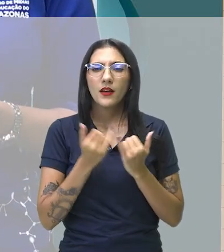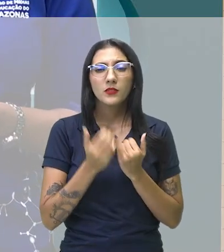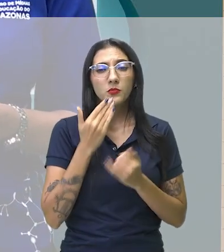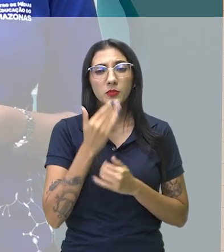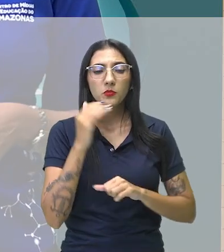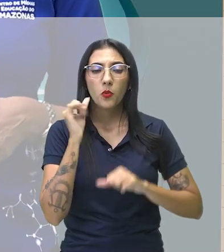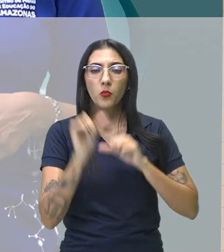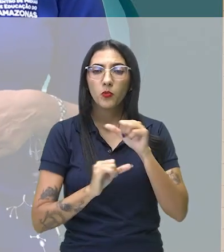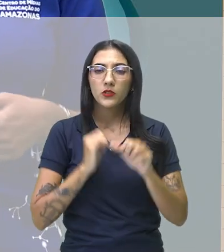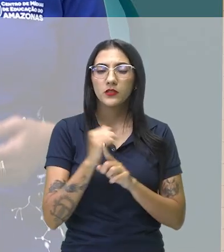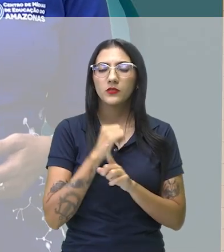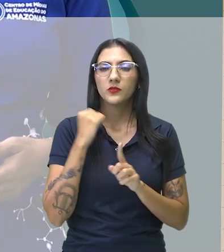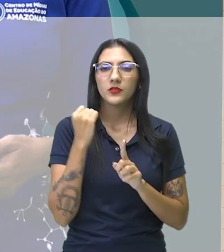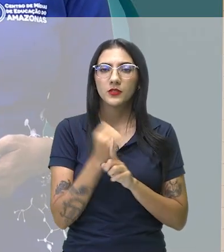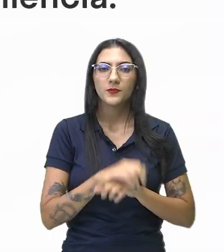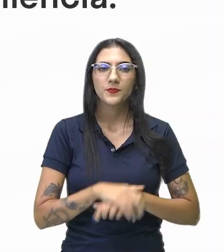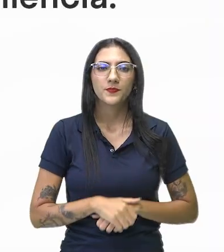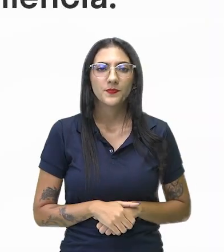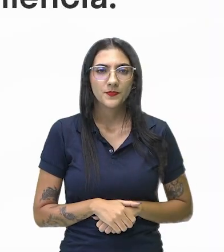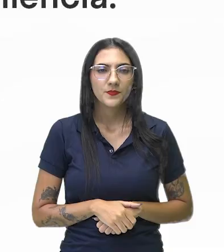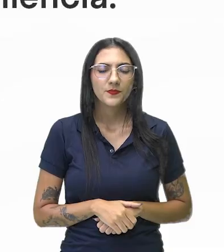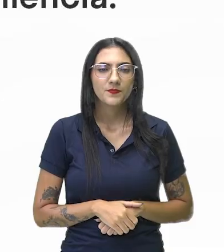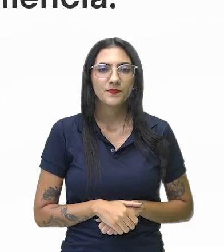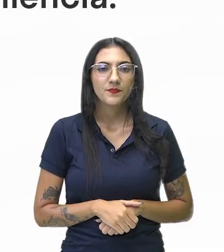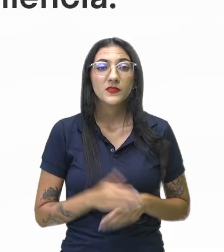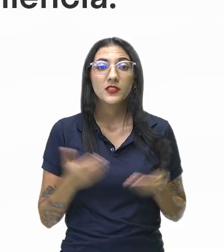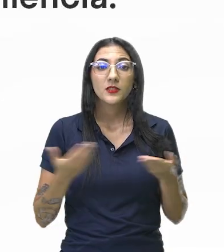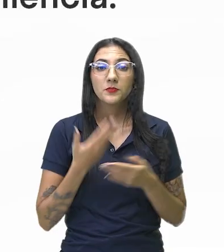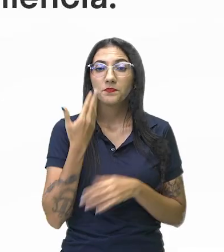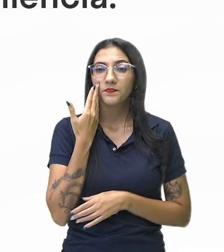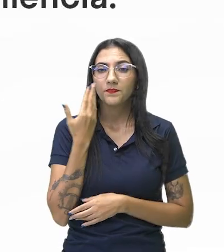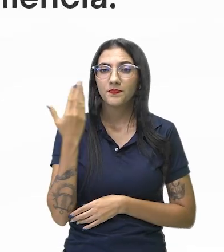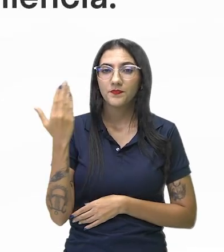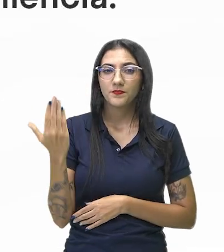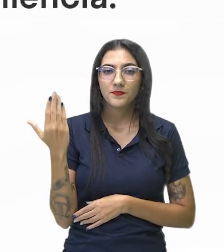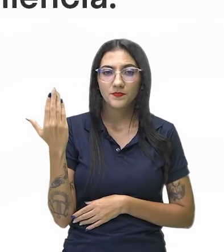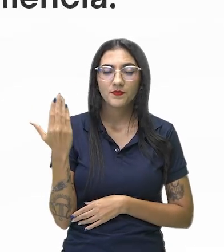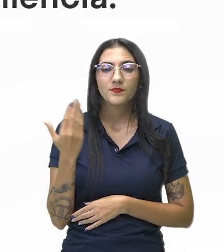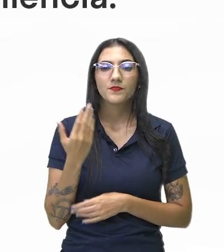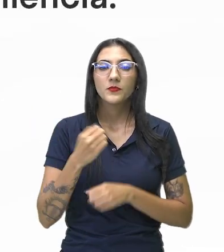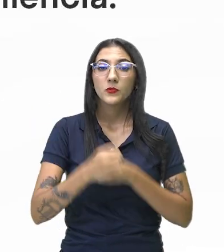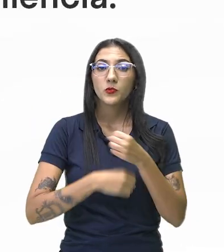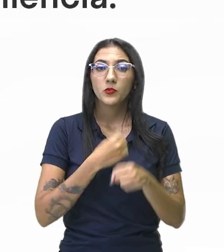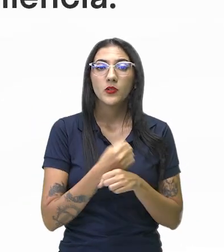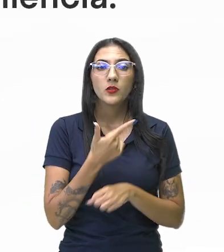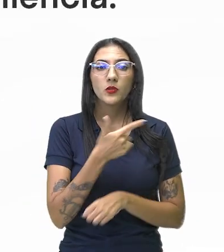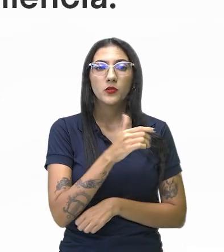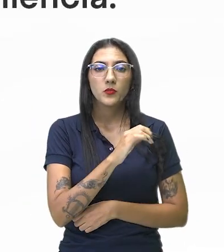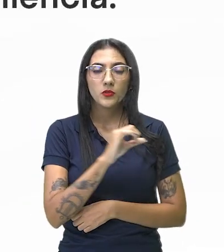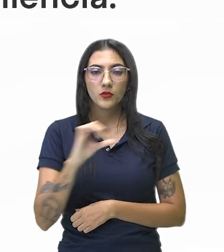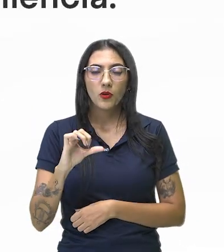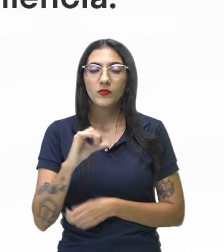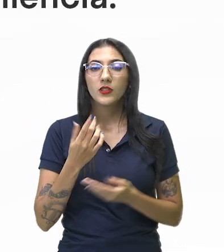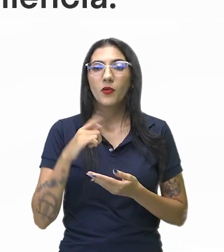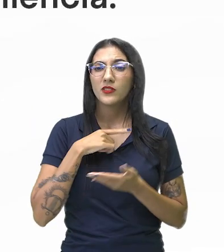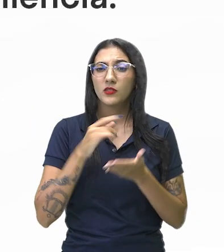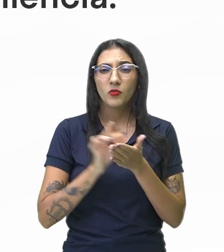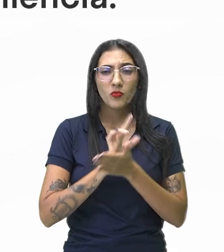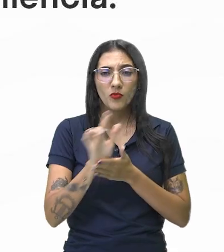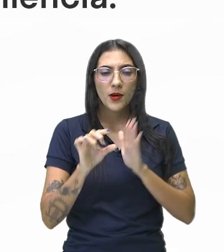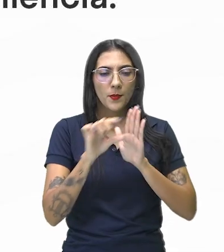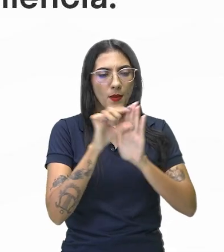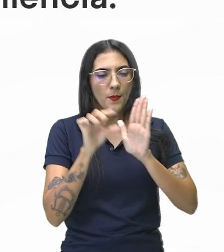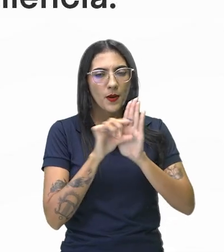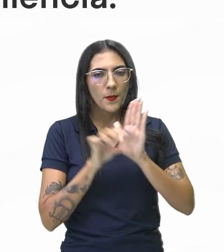mudança social. Vamos agora analisar uma outra obra que é Eu Sou Favela, de 2009. Uma coletânea de contos